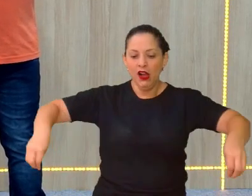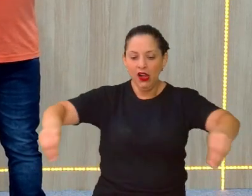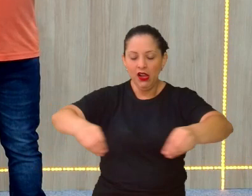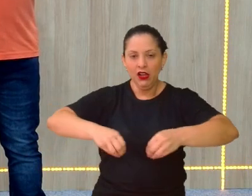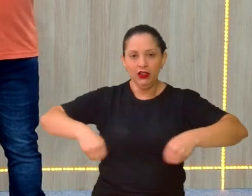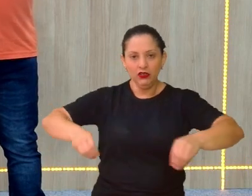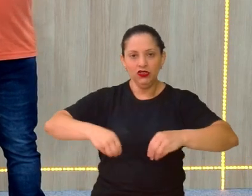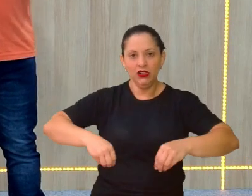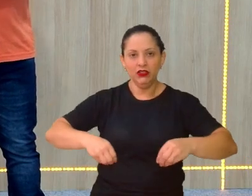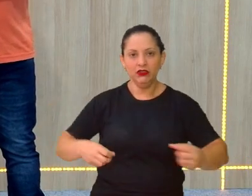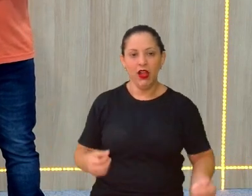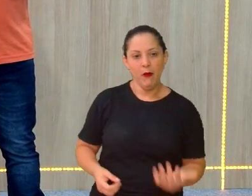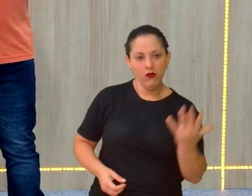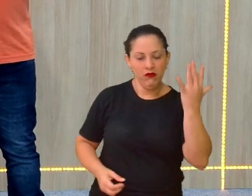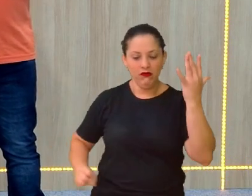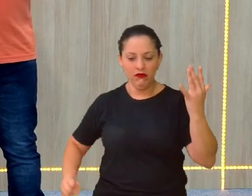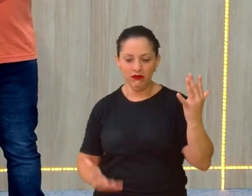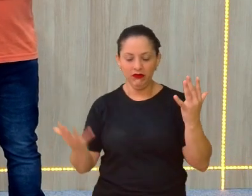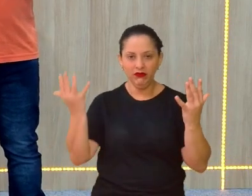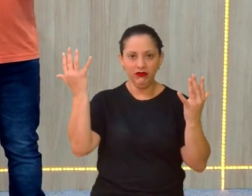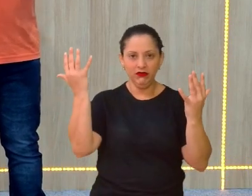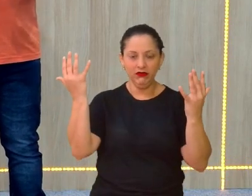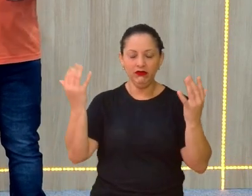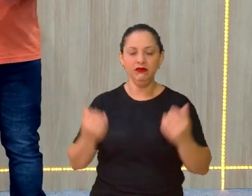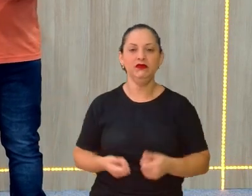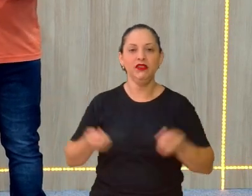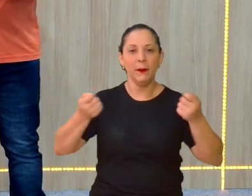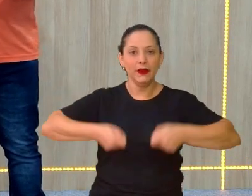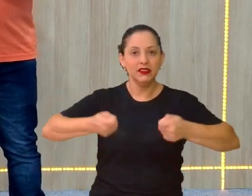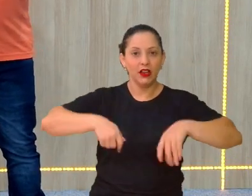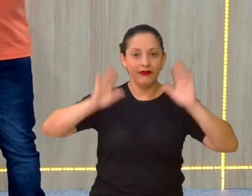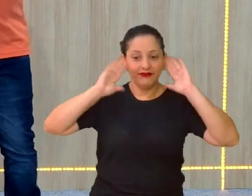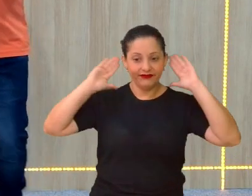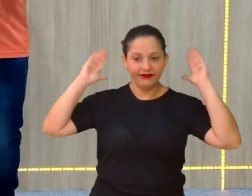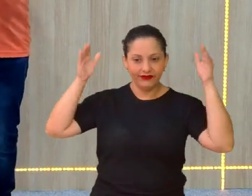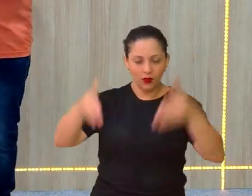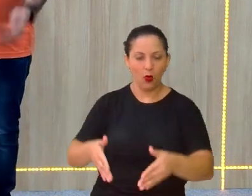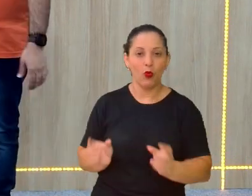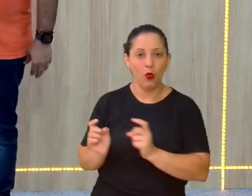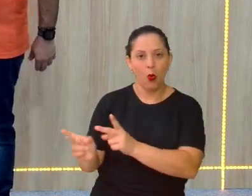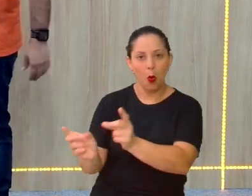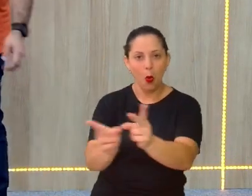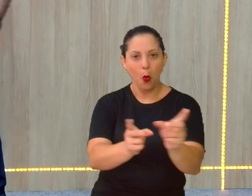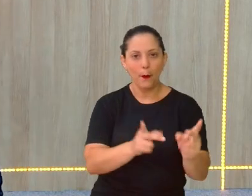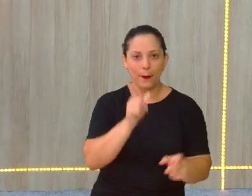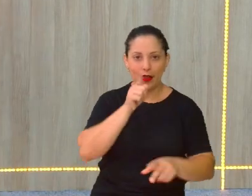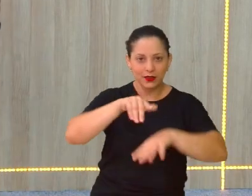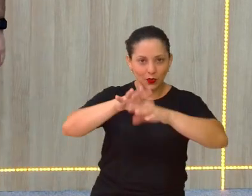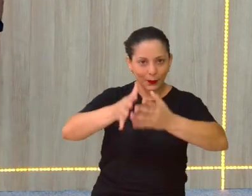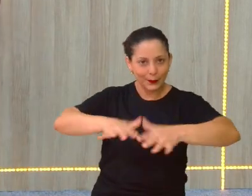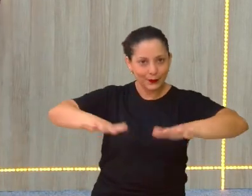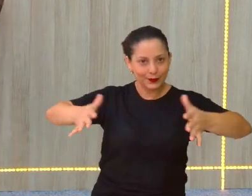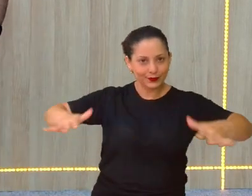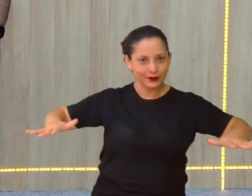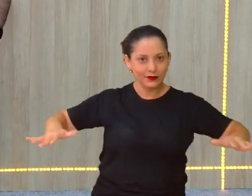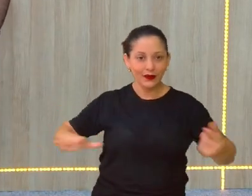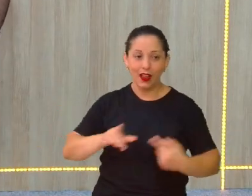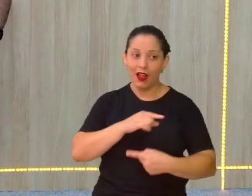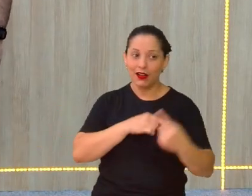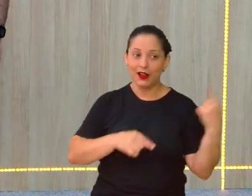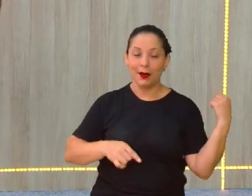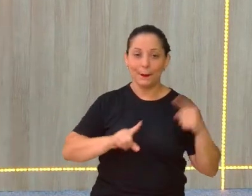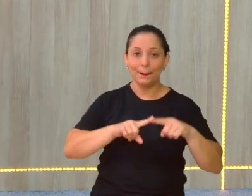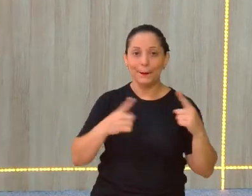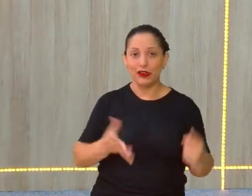sentido teve que se dedicar ao comércio marítimo. Mas aqui em Roma vai ser diferente.